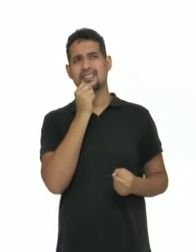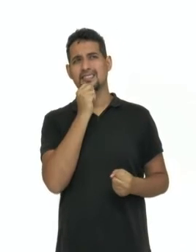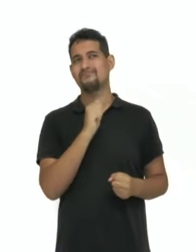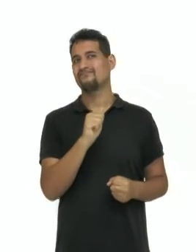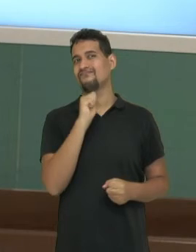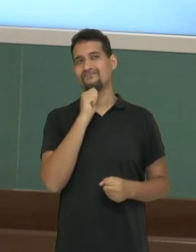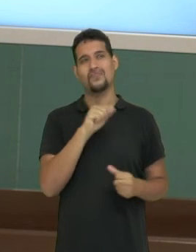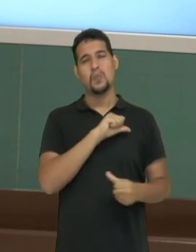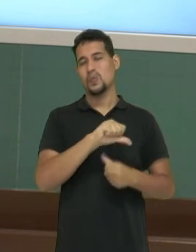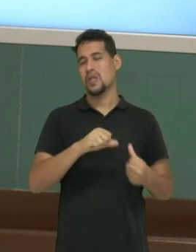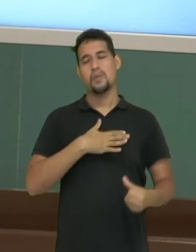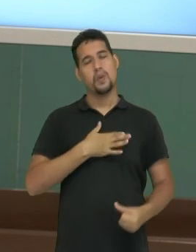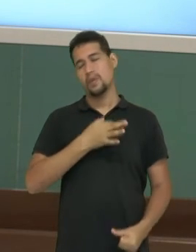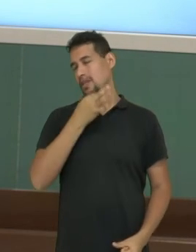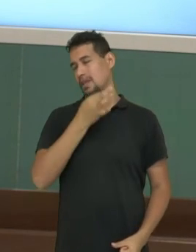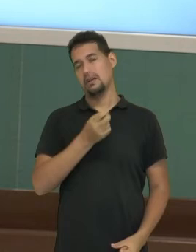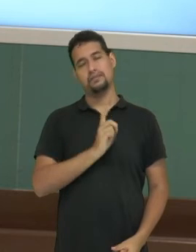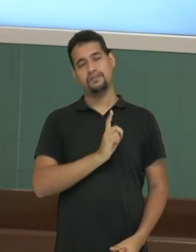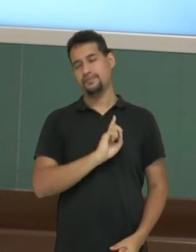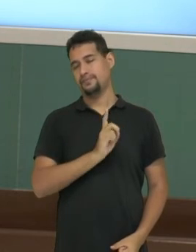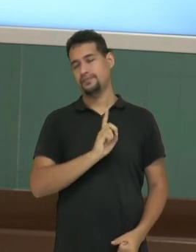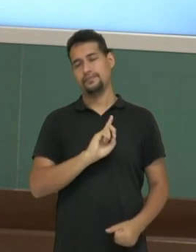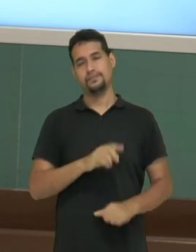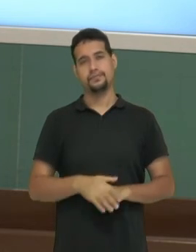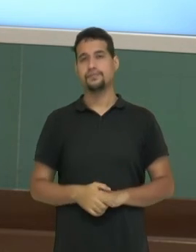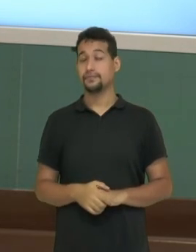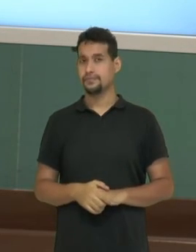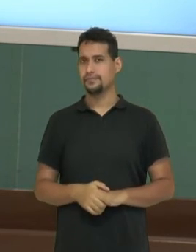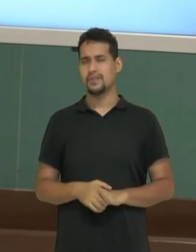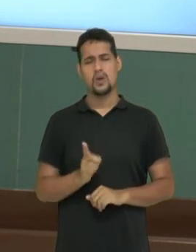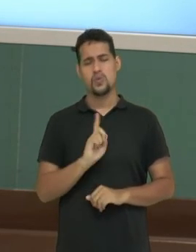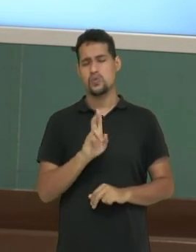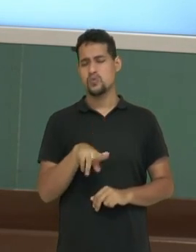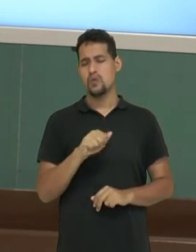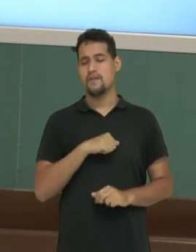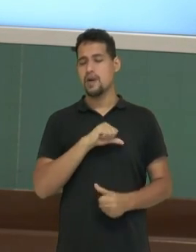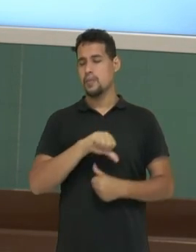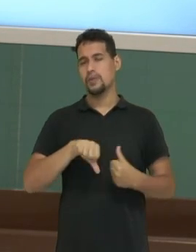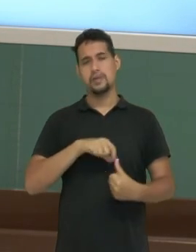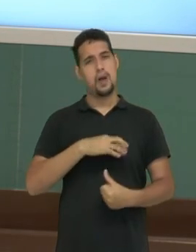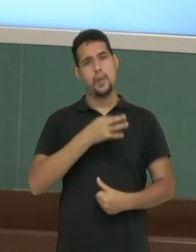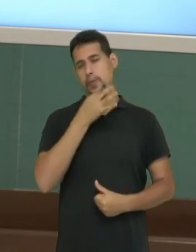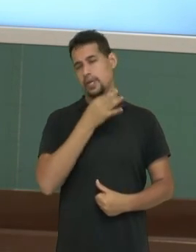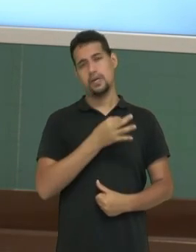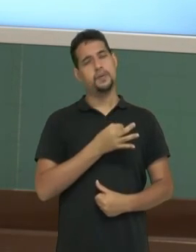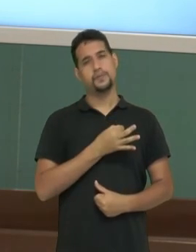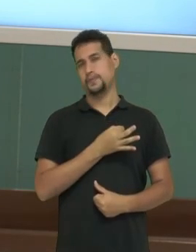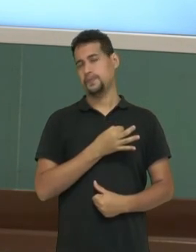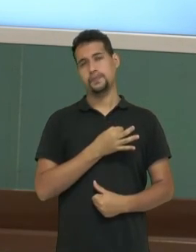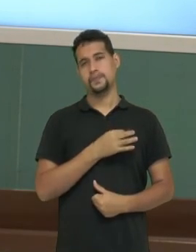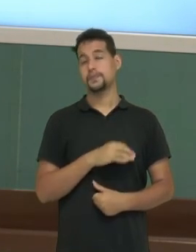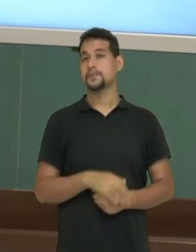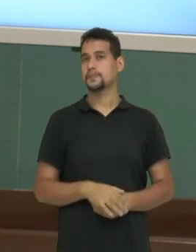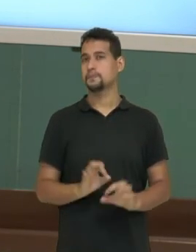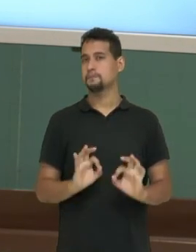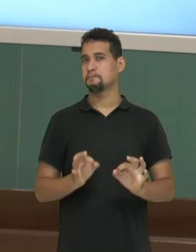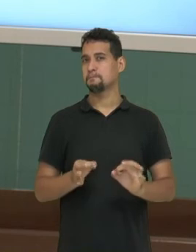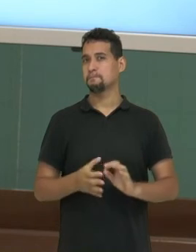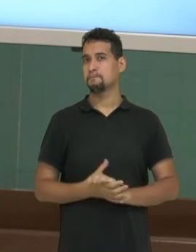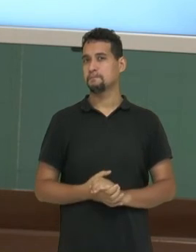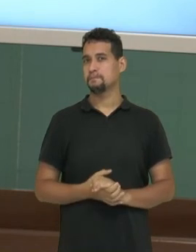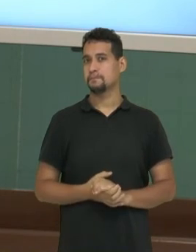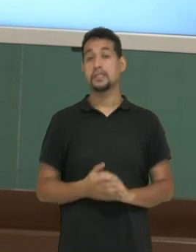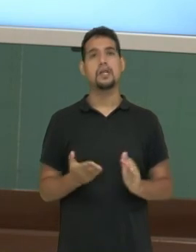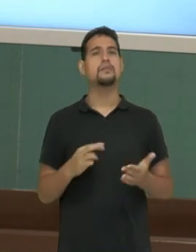mi opinião. De opinião. De jeito nenhum, de nenhum modo vocês vão fazer minha opinião mudar. Certo?